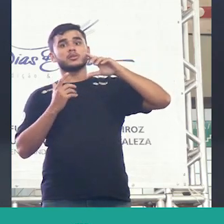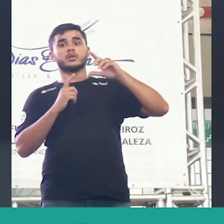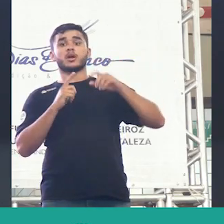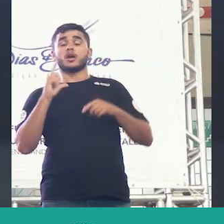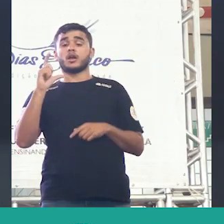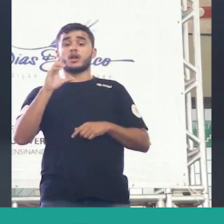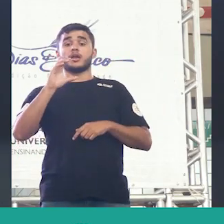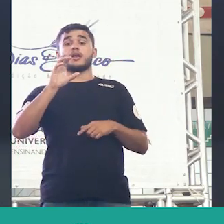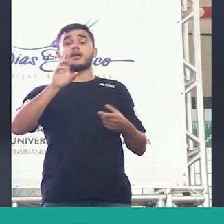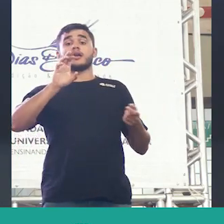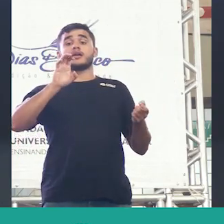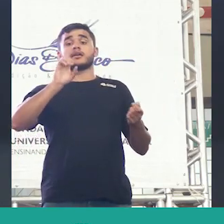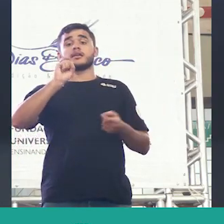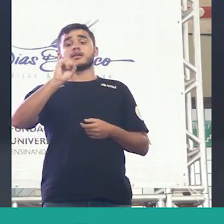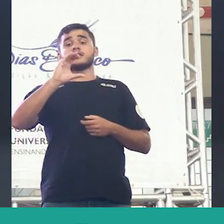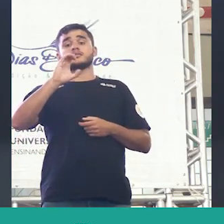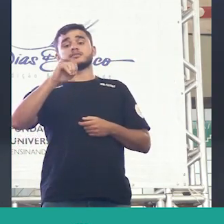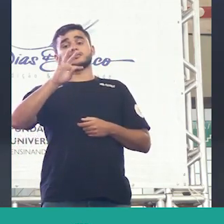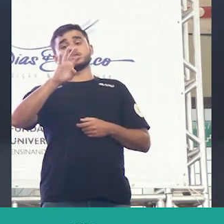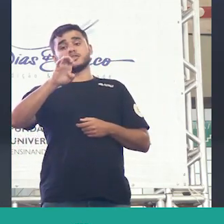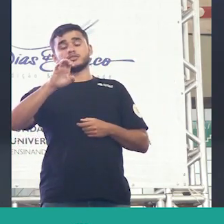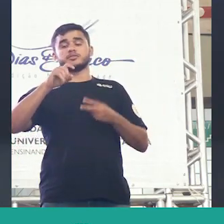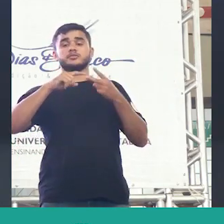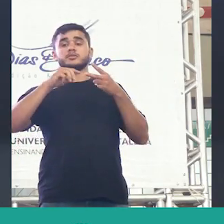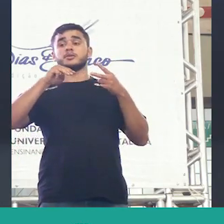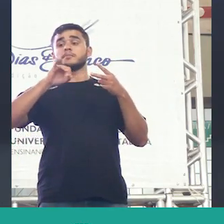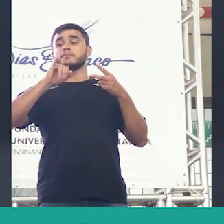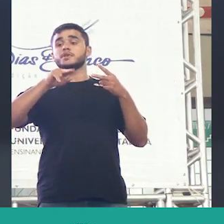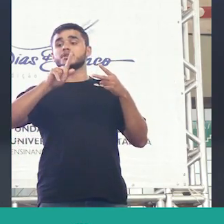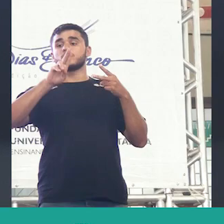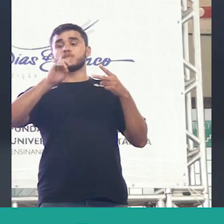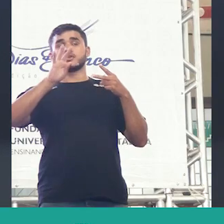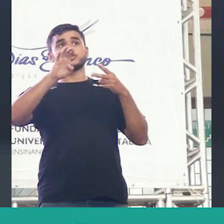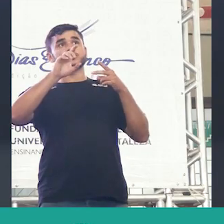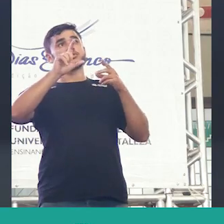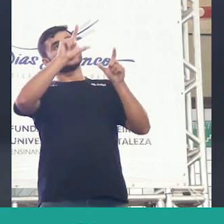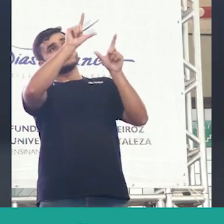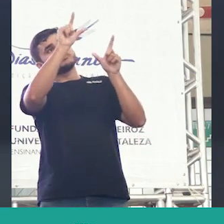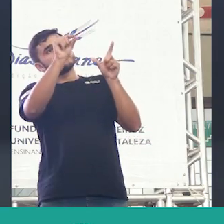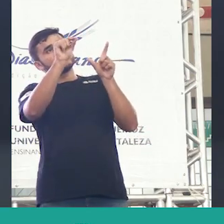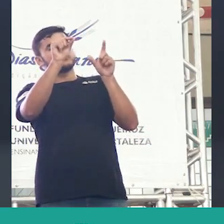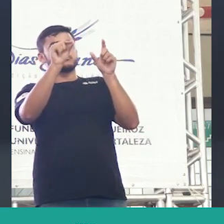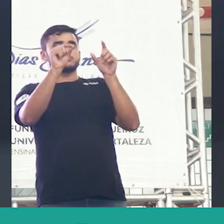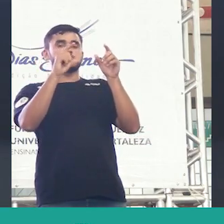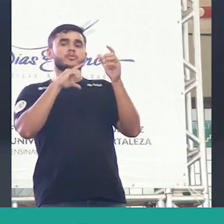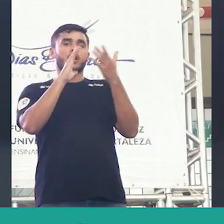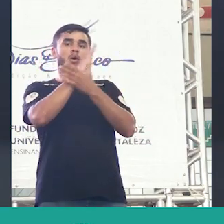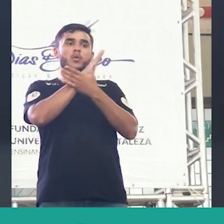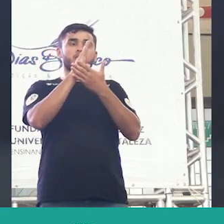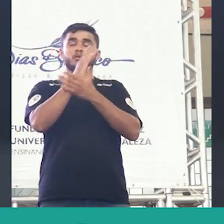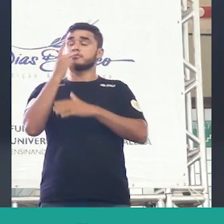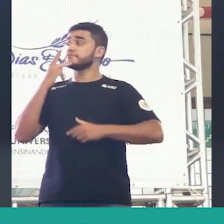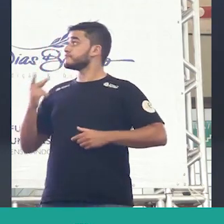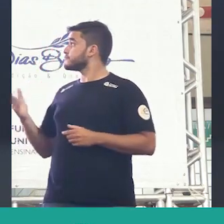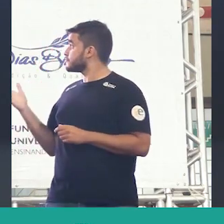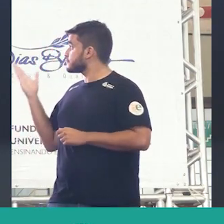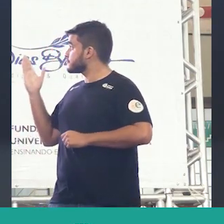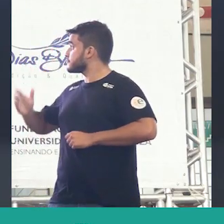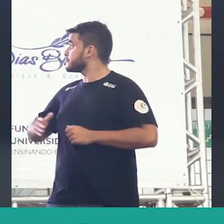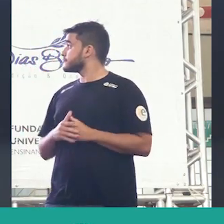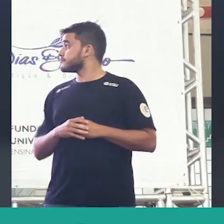minguante, pessoal, a gente vê uma metade de lua. A gente vê um pedaço. A lua crescente, a gente vê um